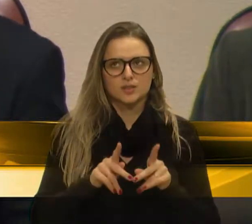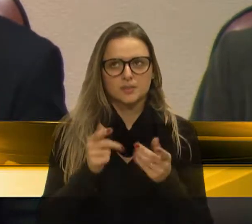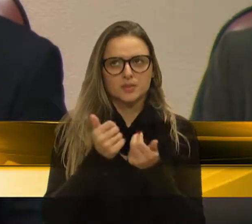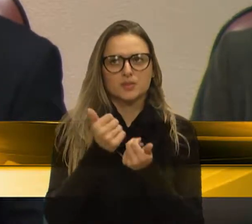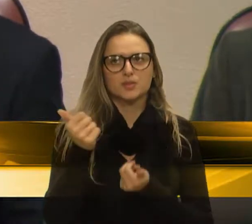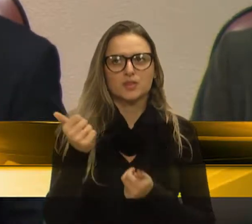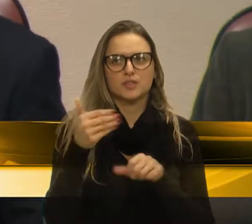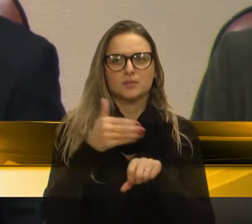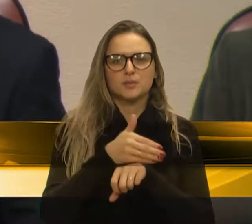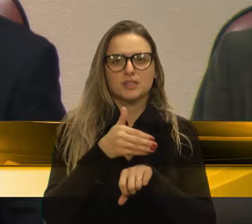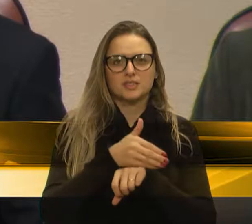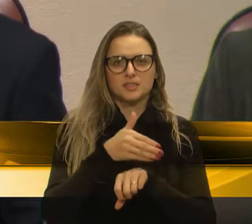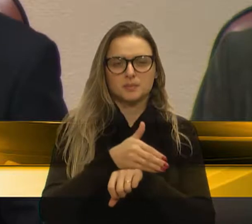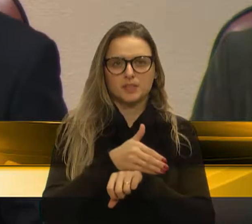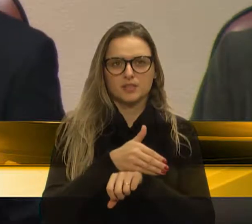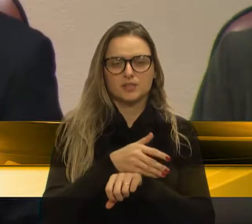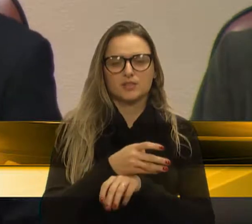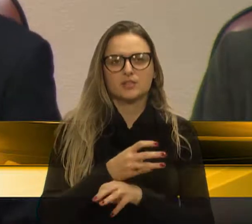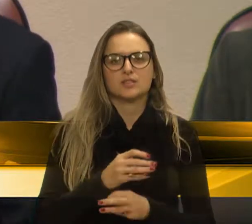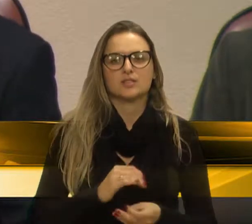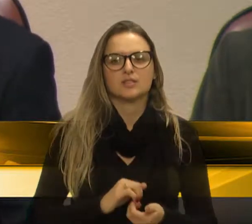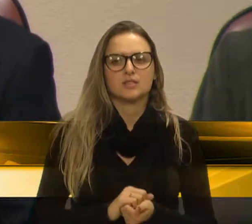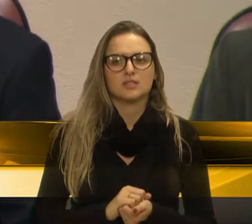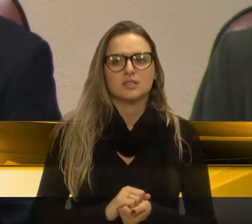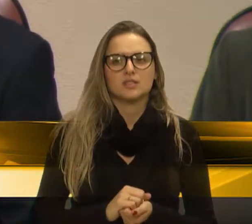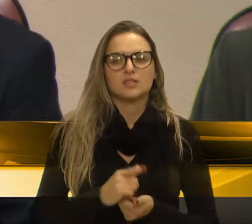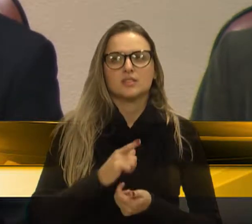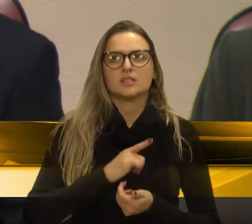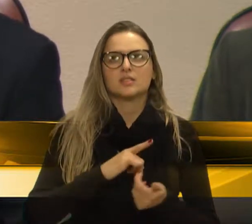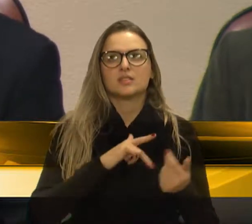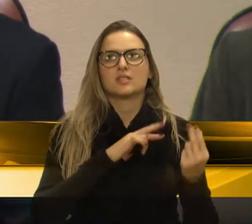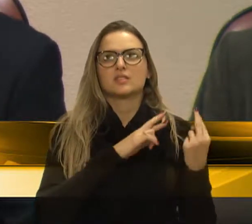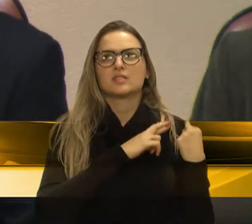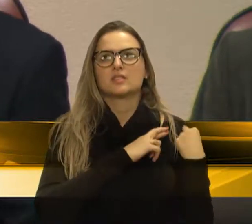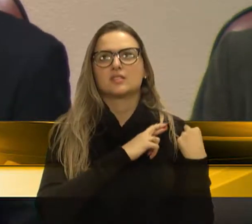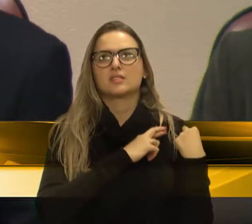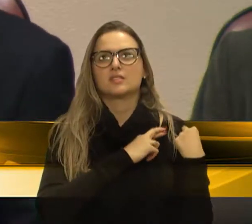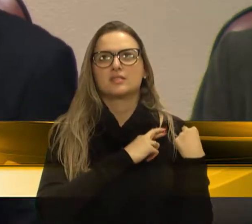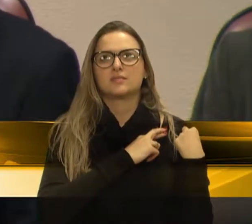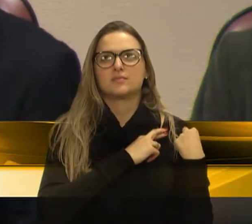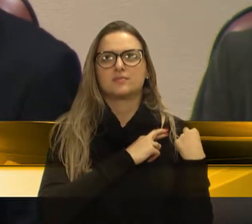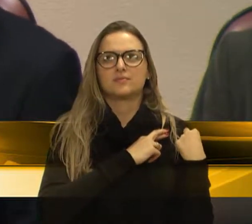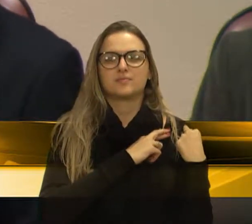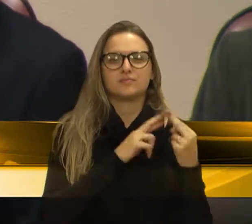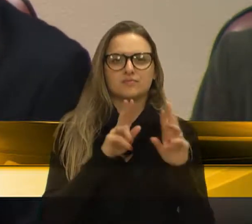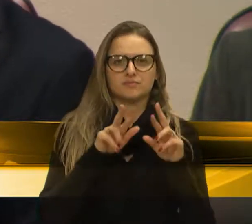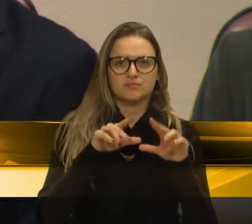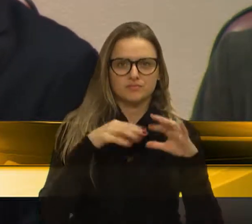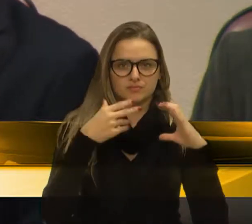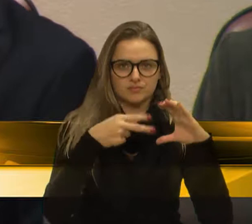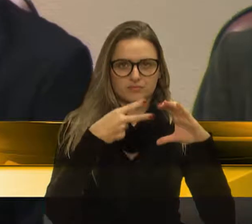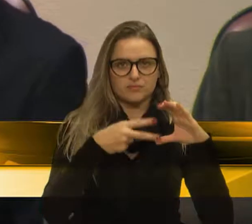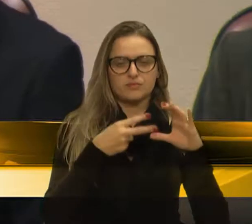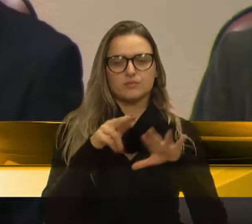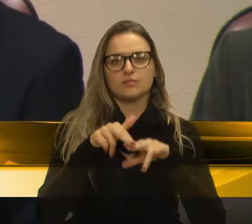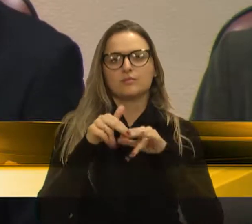outorga e que cite as correspondências recebidas por essa casa em razão desta